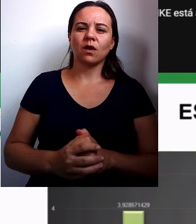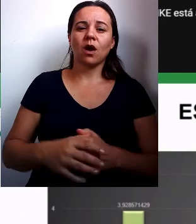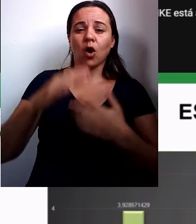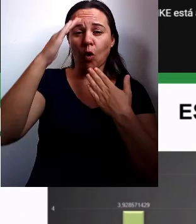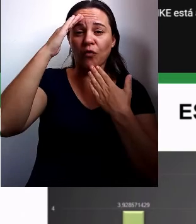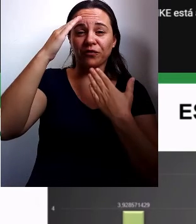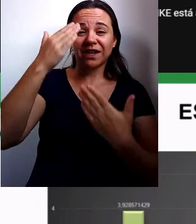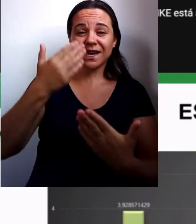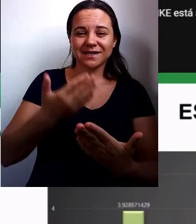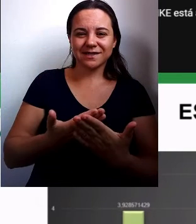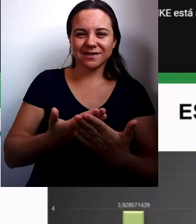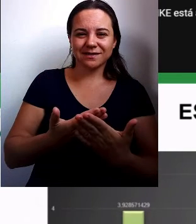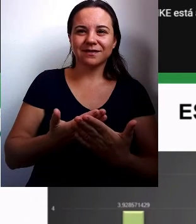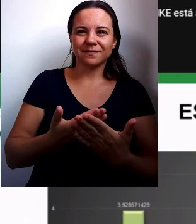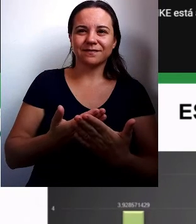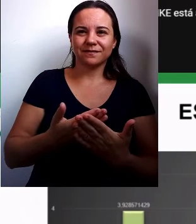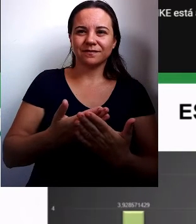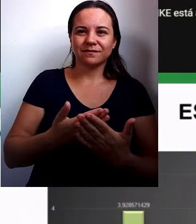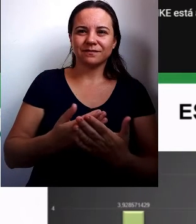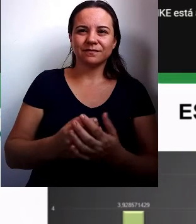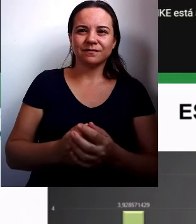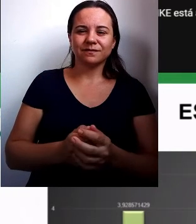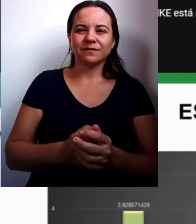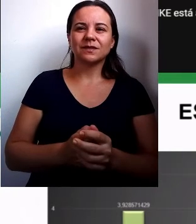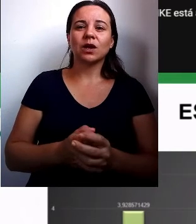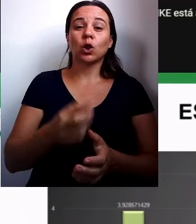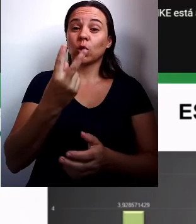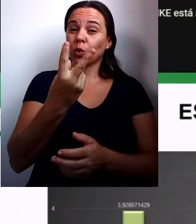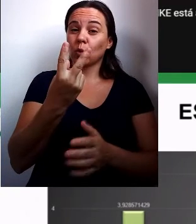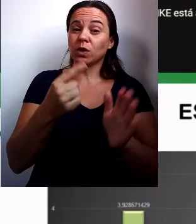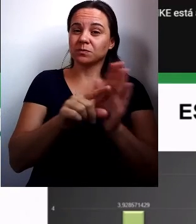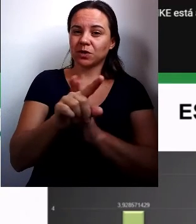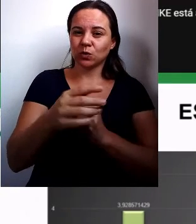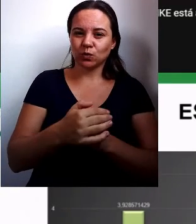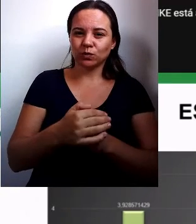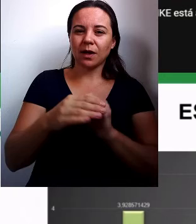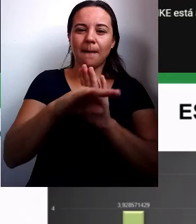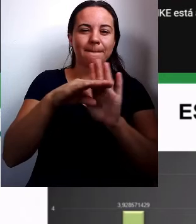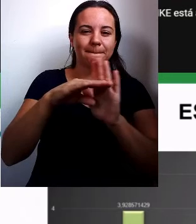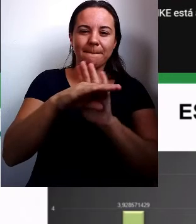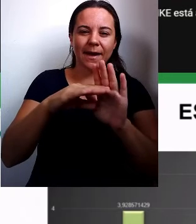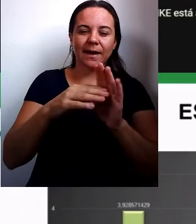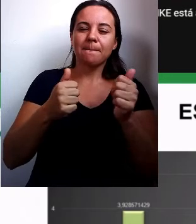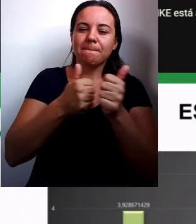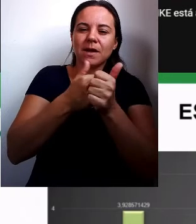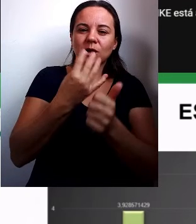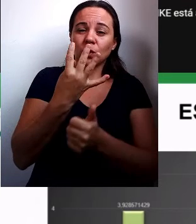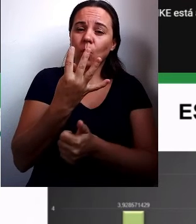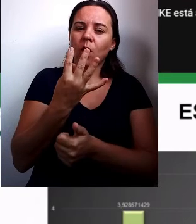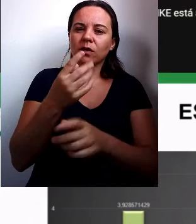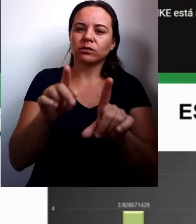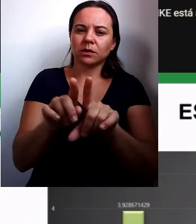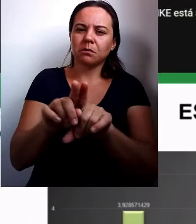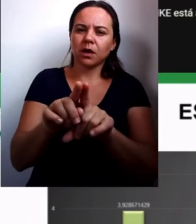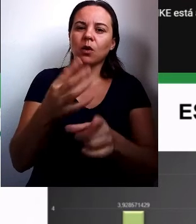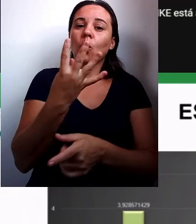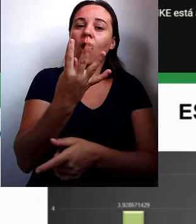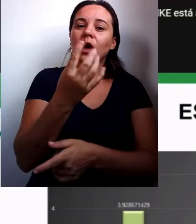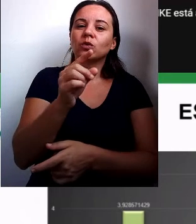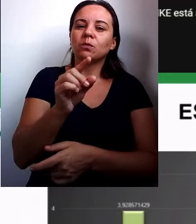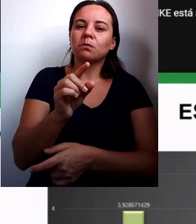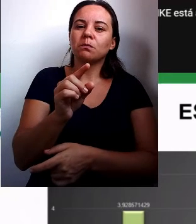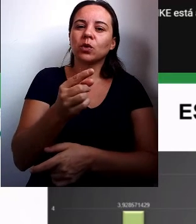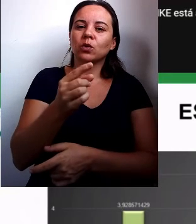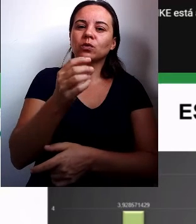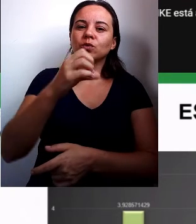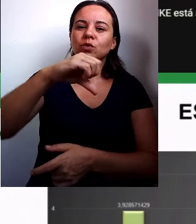No quesito confiança, foram formuladas 2 questões e tivemos uma média também próxima a 4,